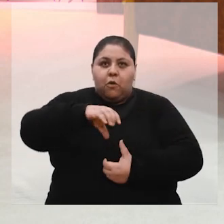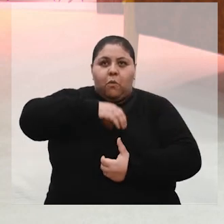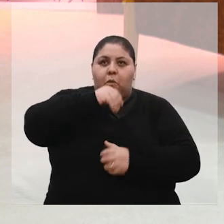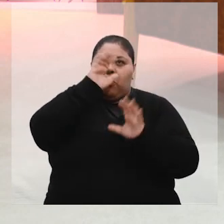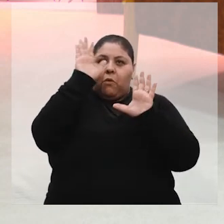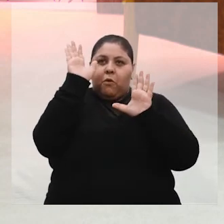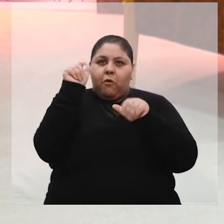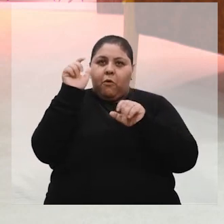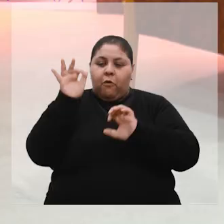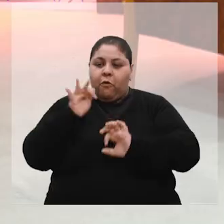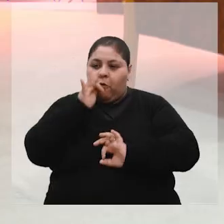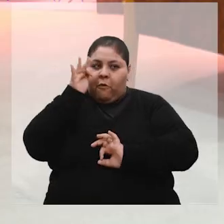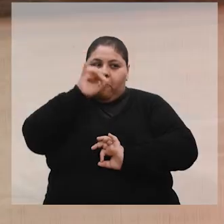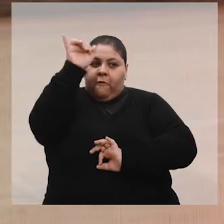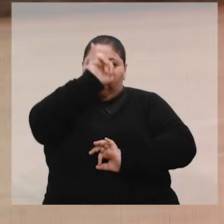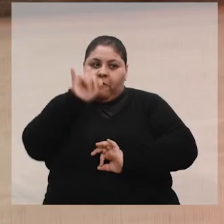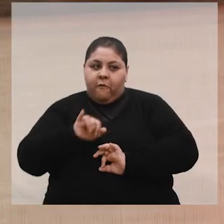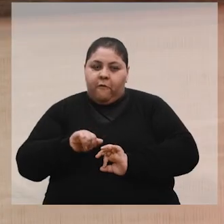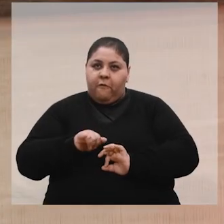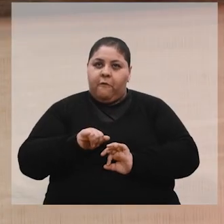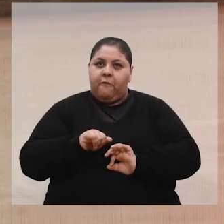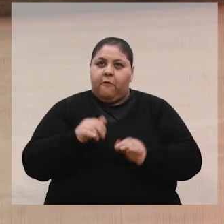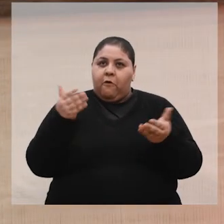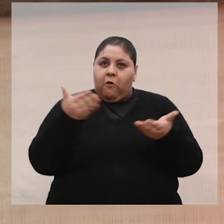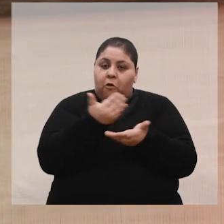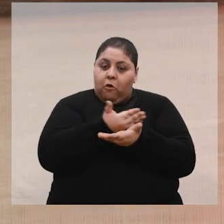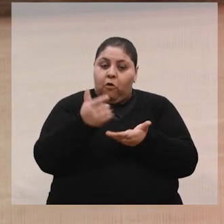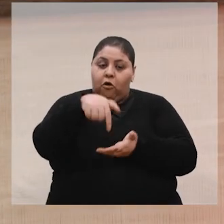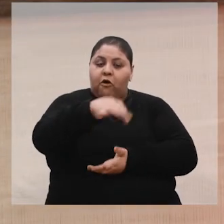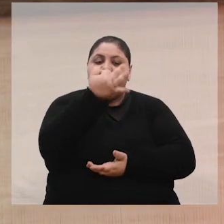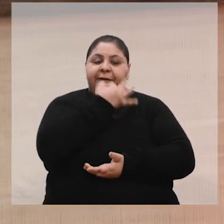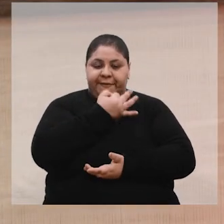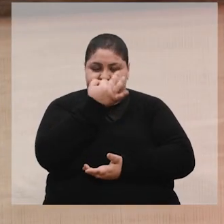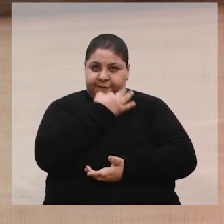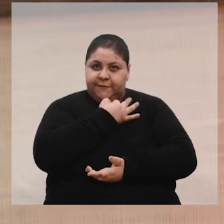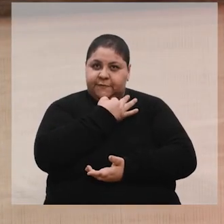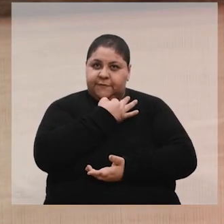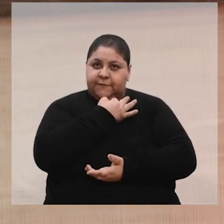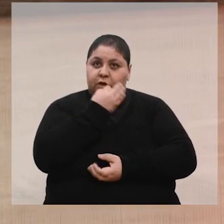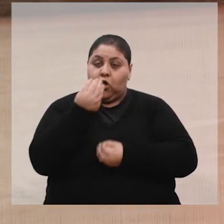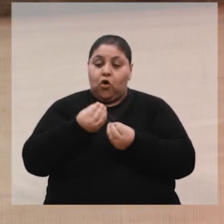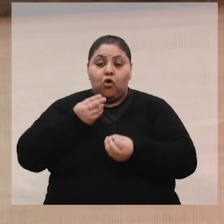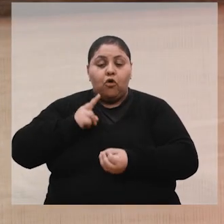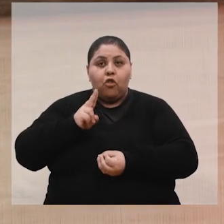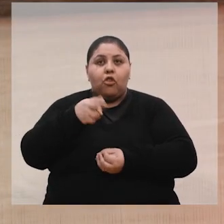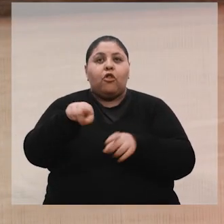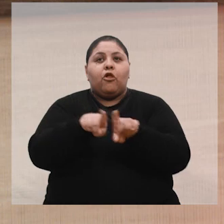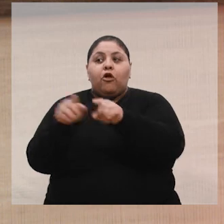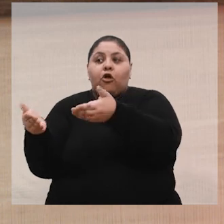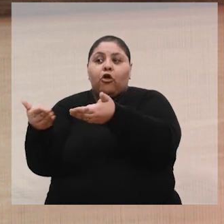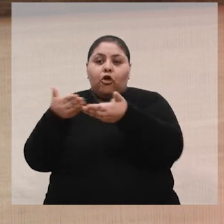França e Itália, obra recentemente lançada aqui em Caxias do Sul. Como sempre, também convidamos a todos que